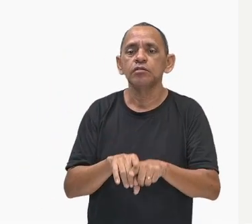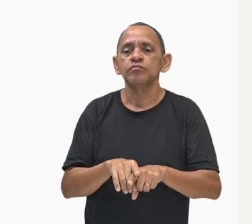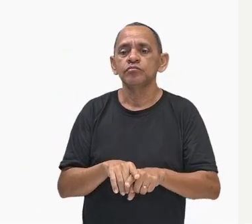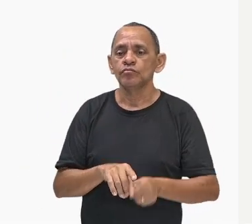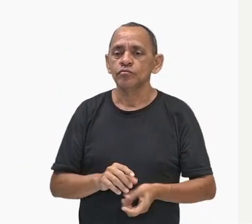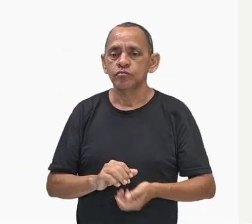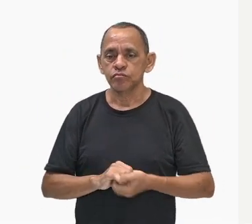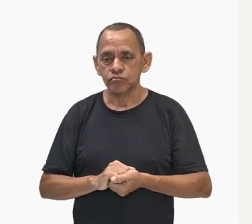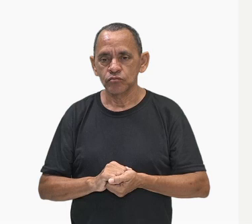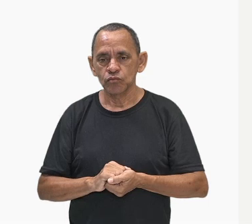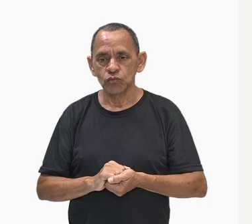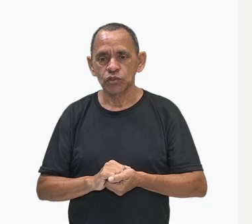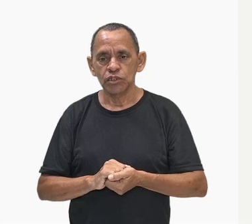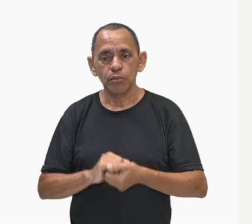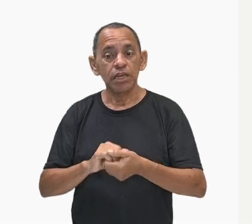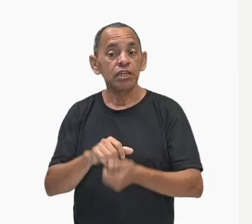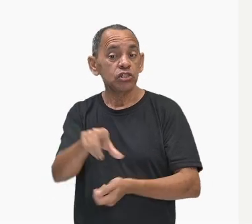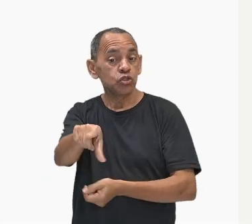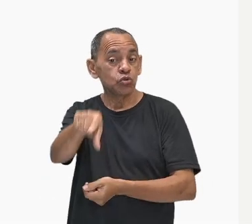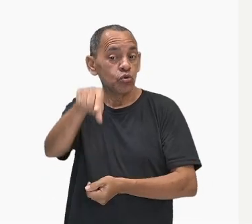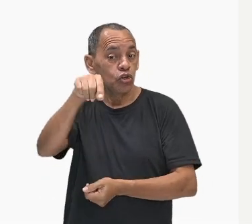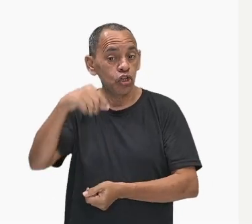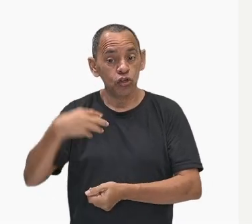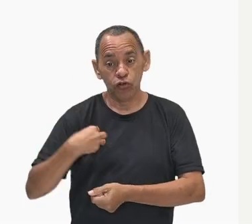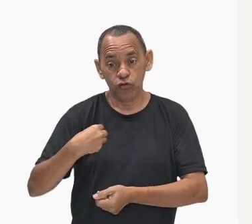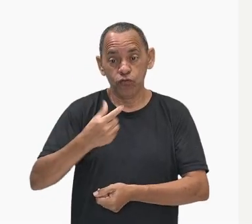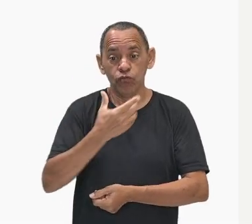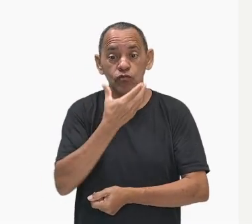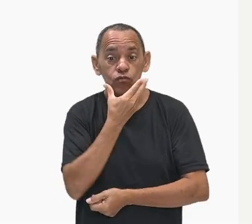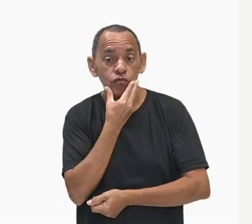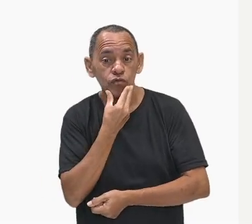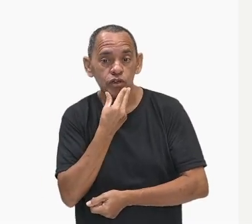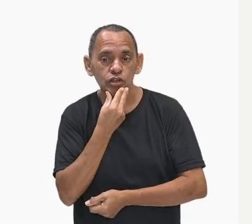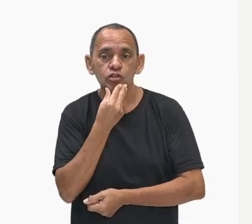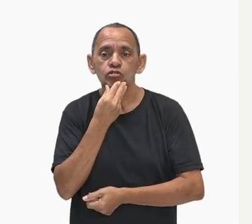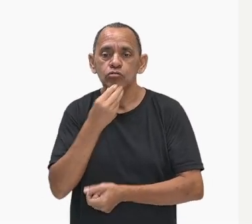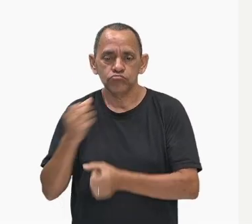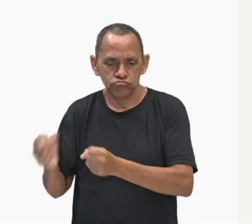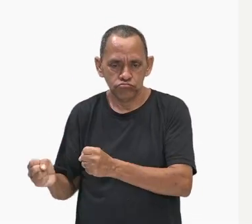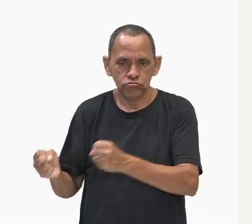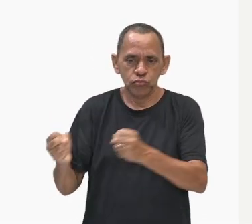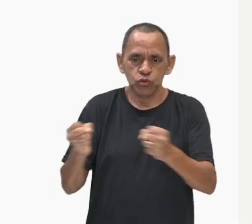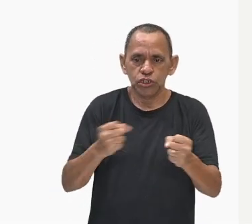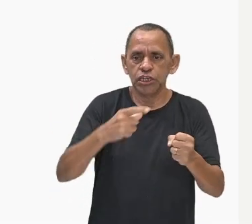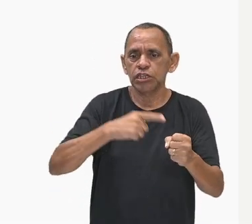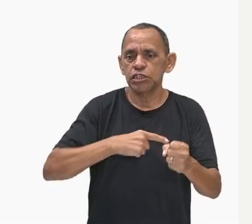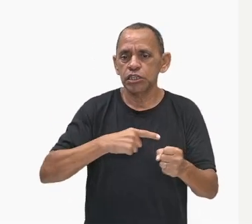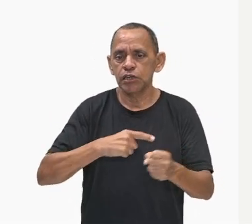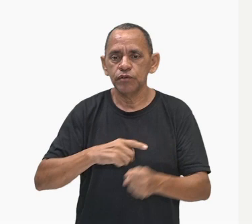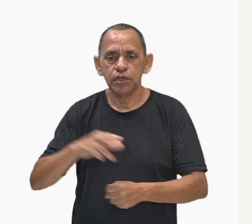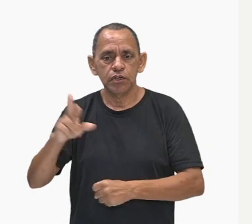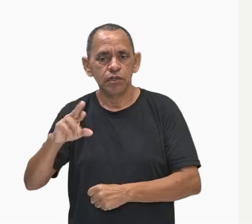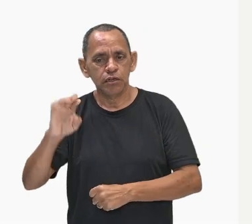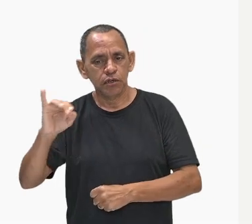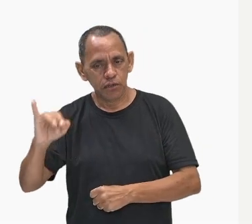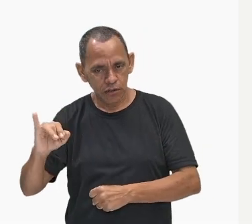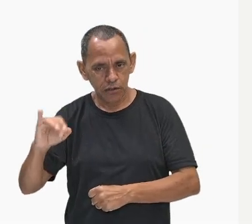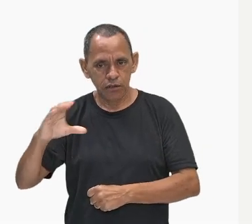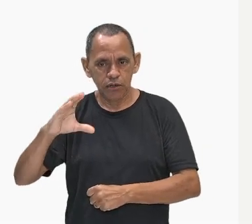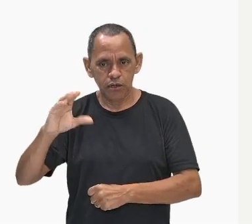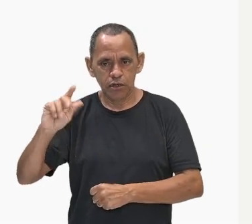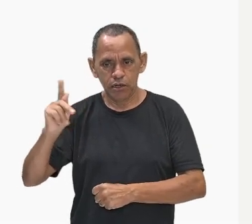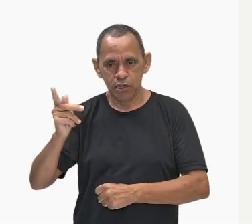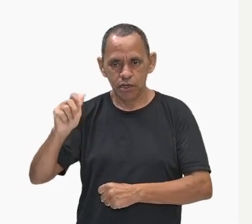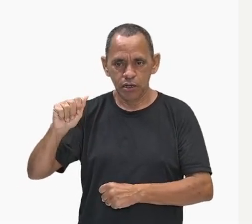a morte de Oliver Cromwell, quem assume o poder é o seu filho, Richard Cromwell. Só que o próprio Richard, galera,